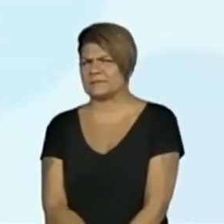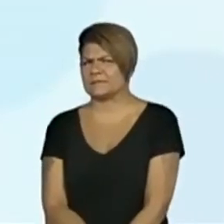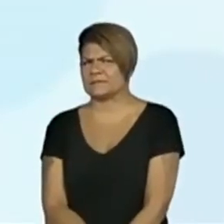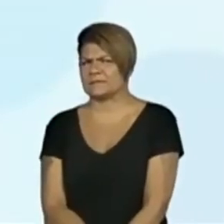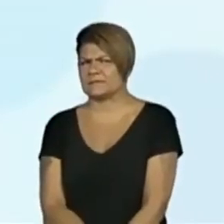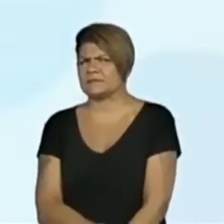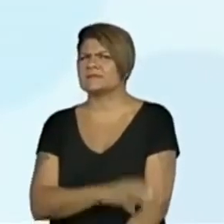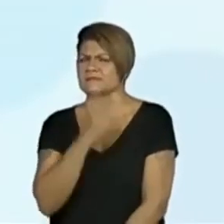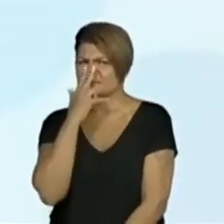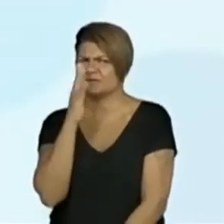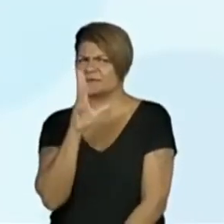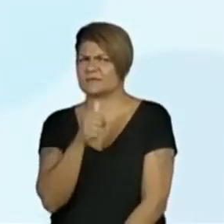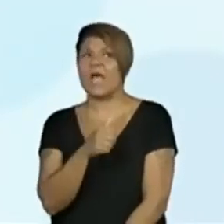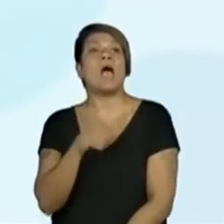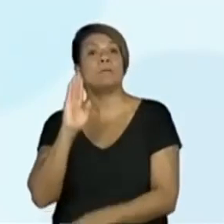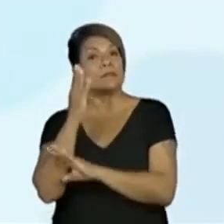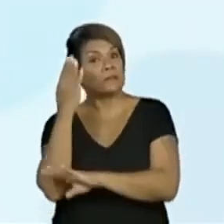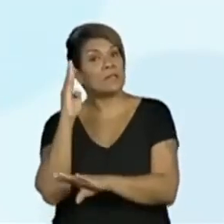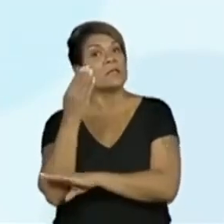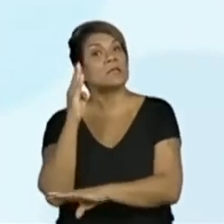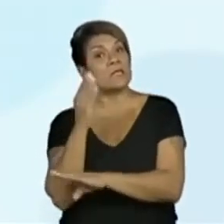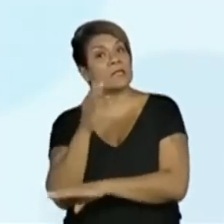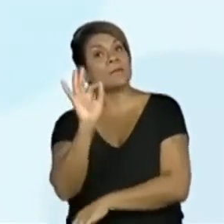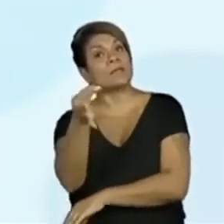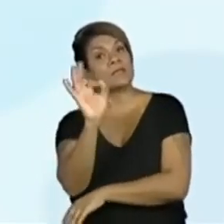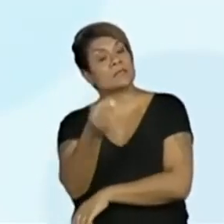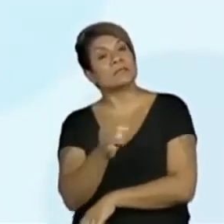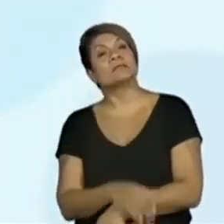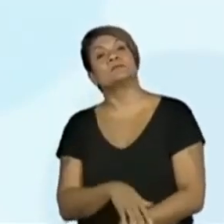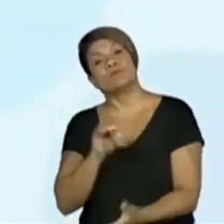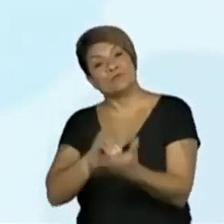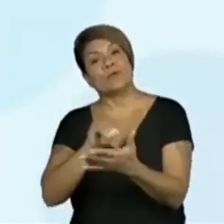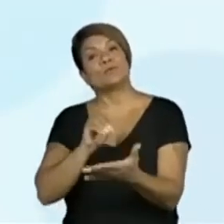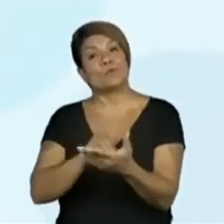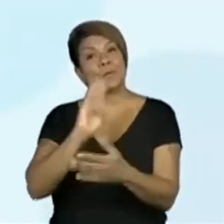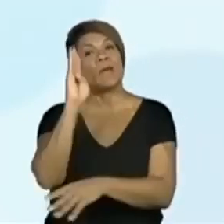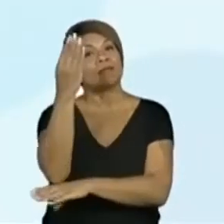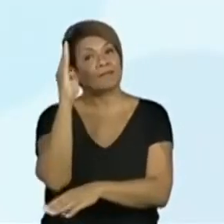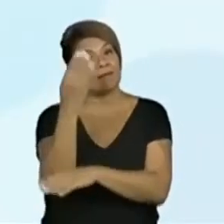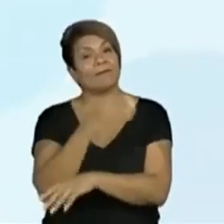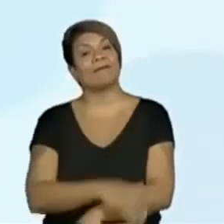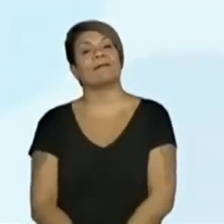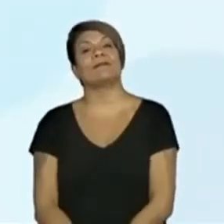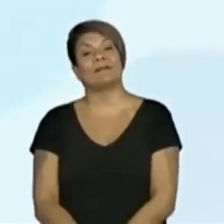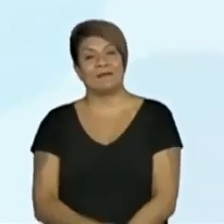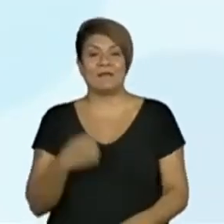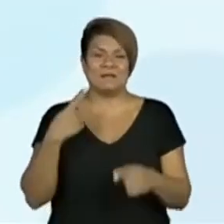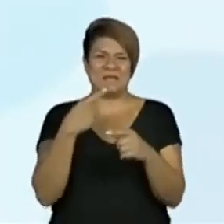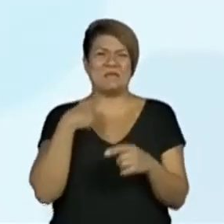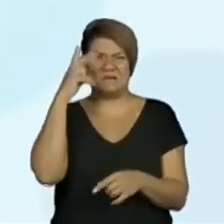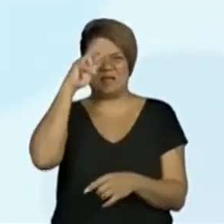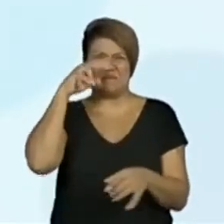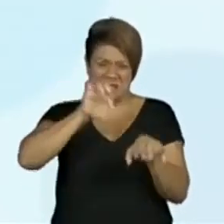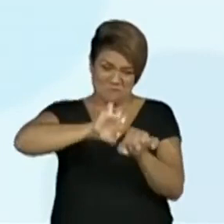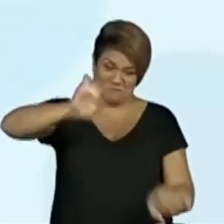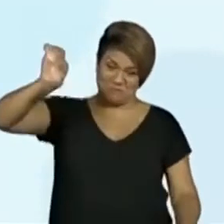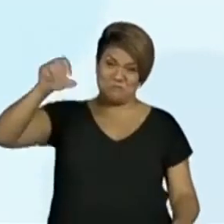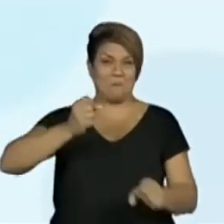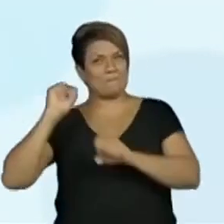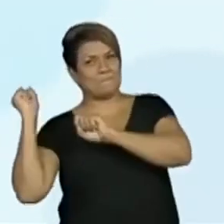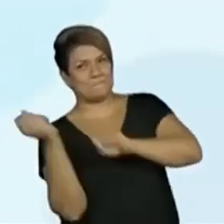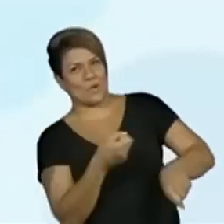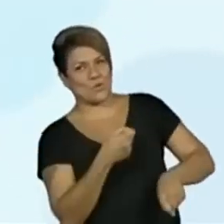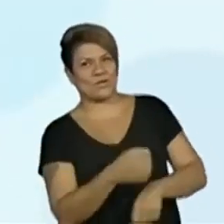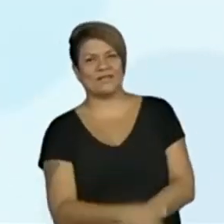produz na ladeira Aí faltou aquele lembrei só por causa do taco tá